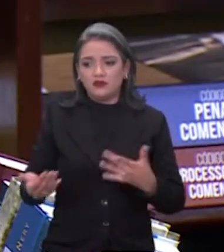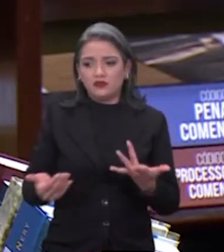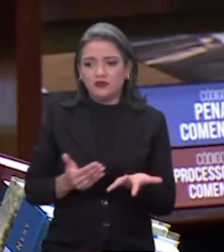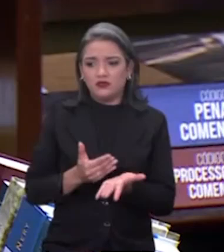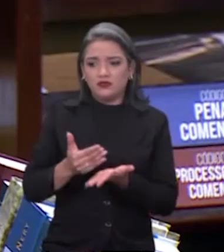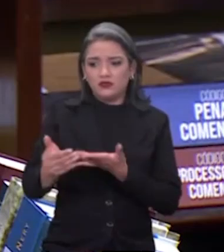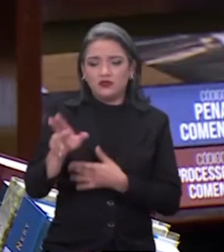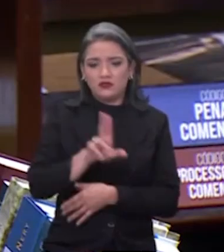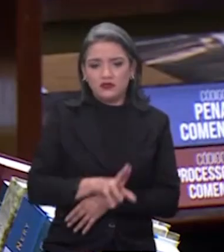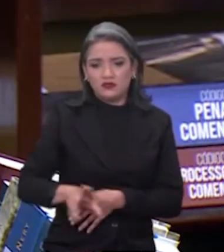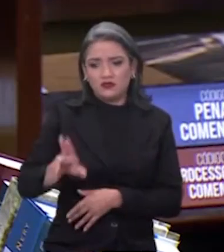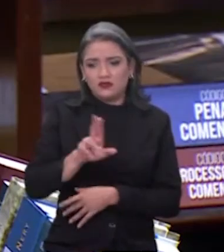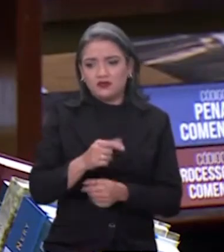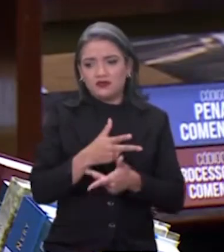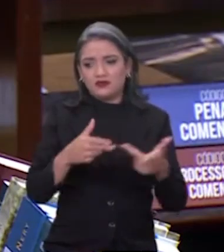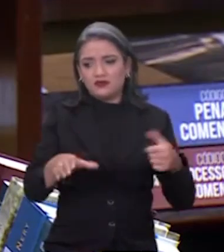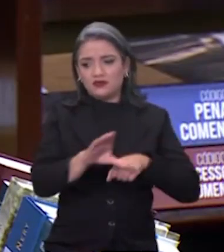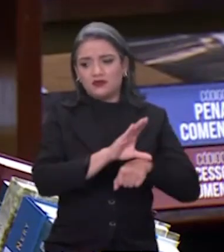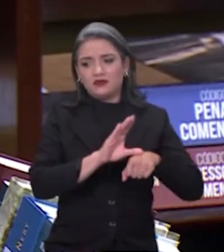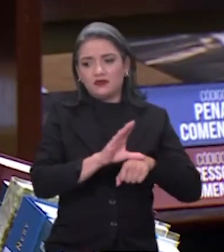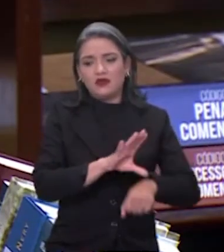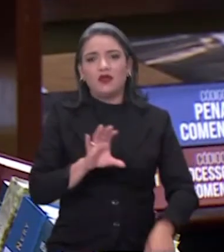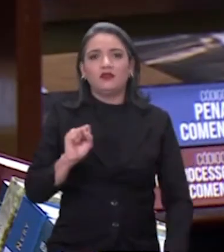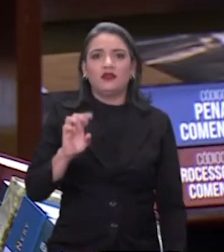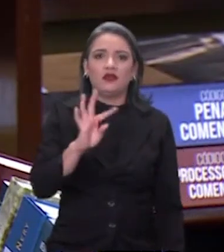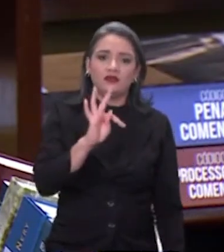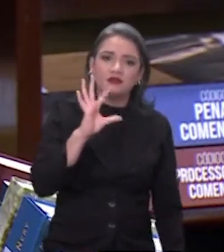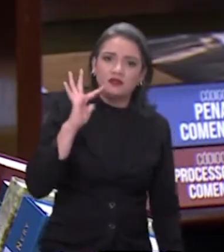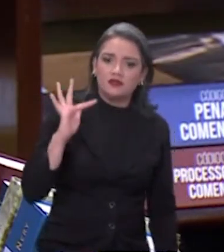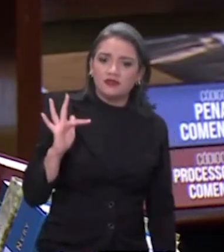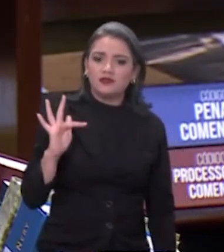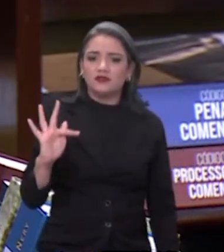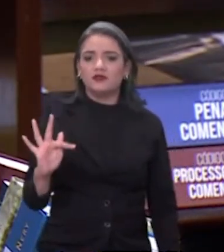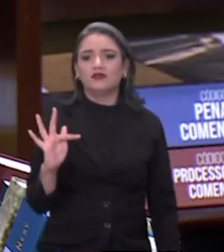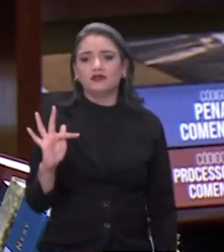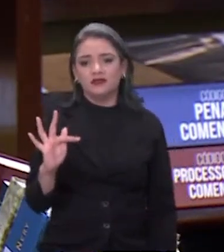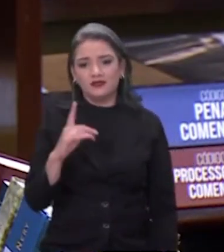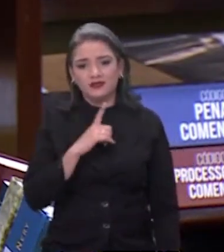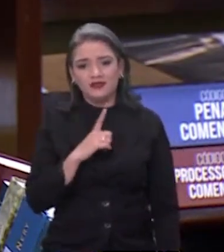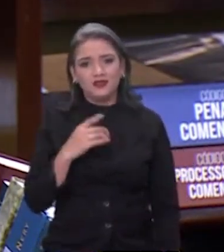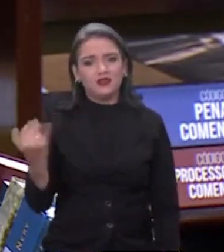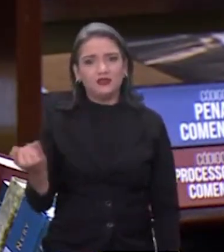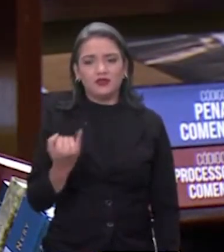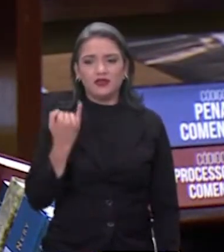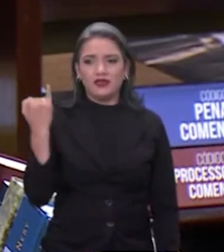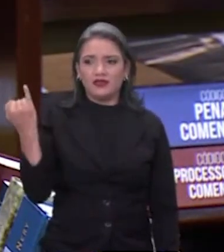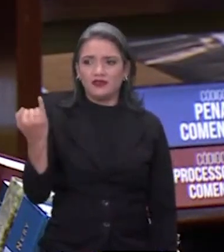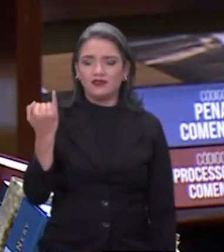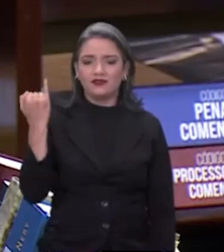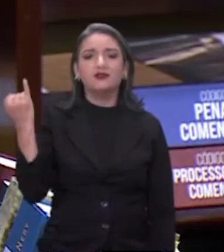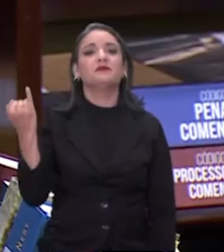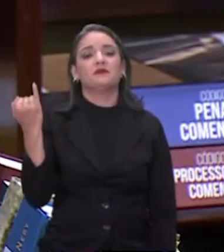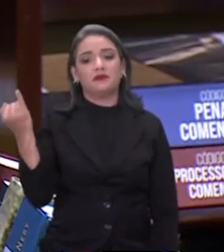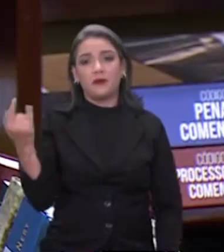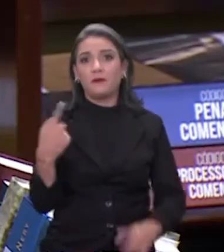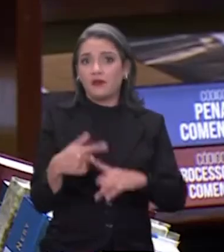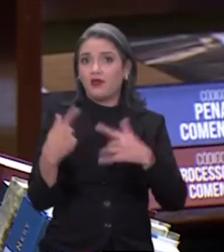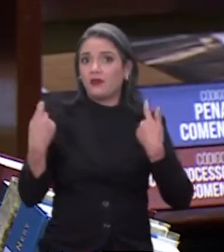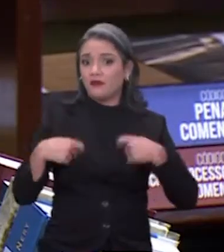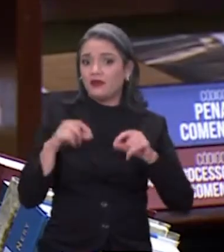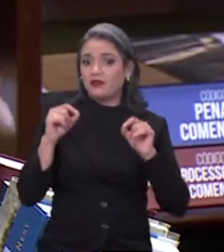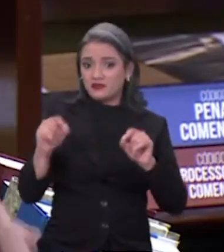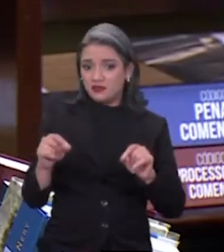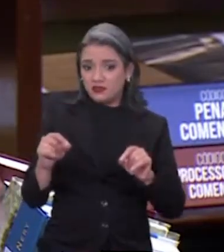constitucionais e o Supremo Tribunal Federal, que é importante, porque precisa da